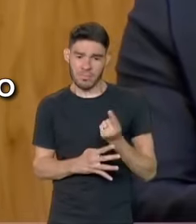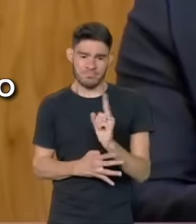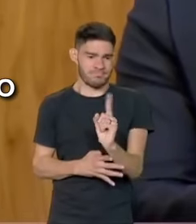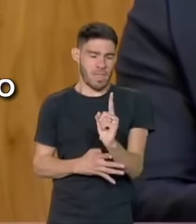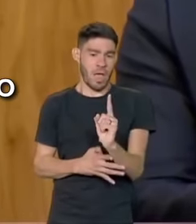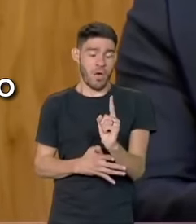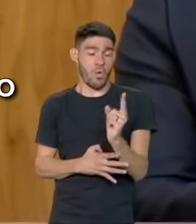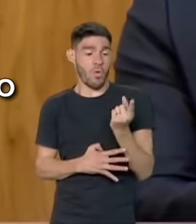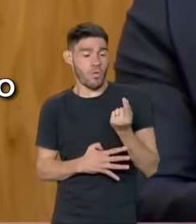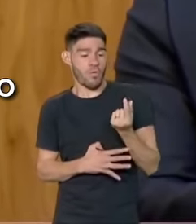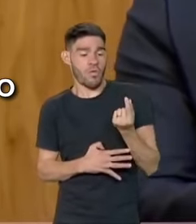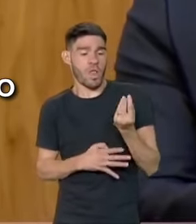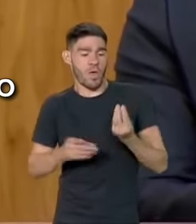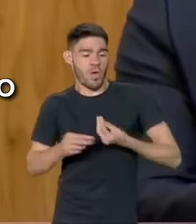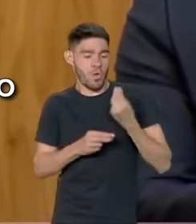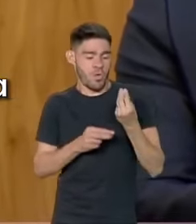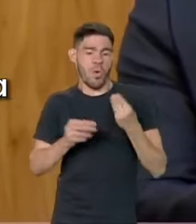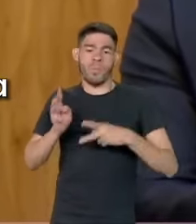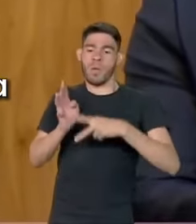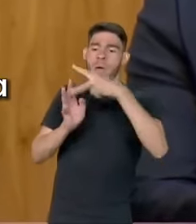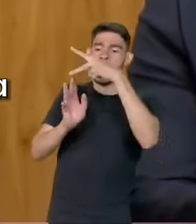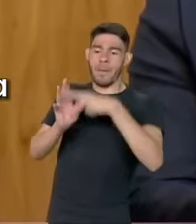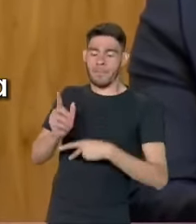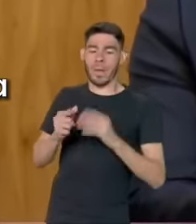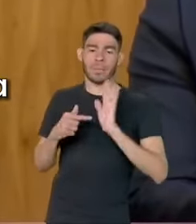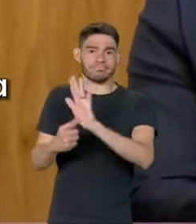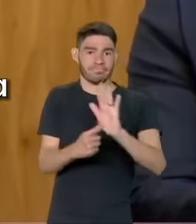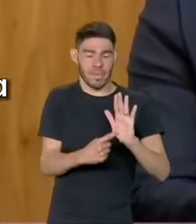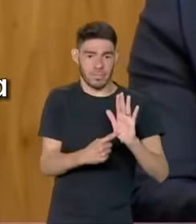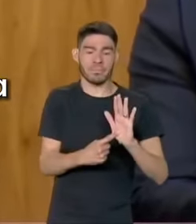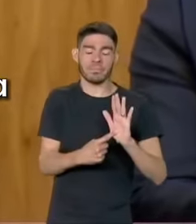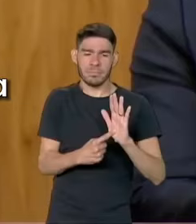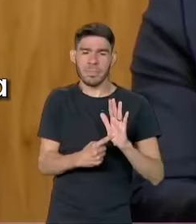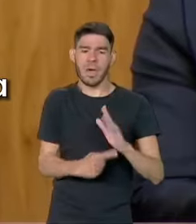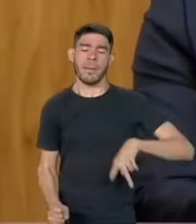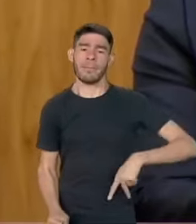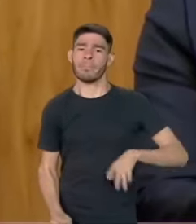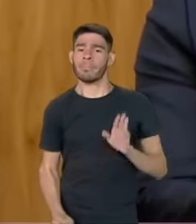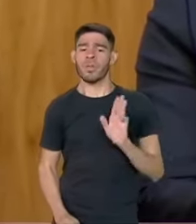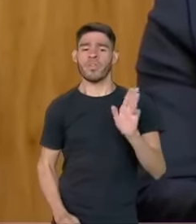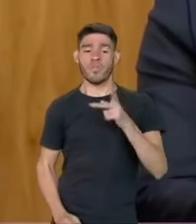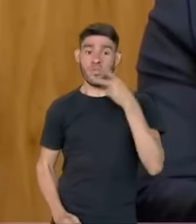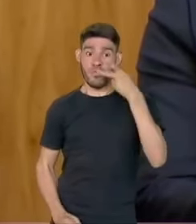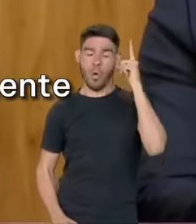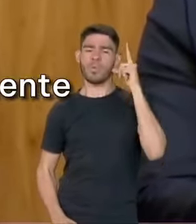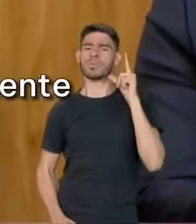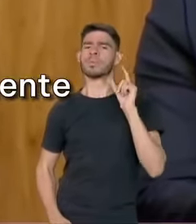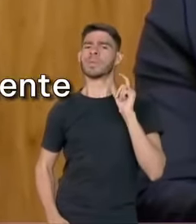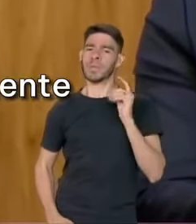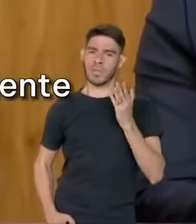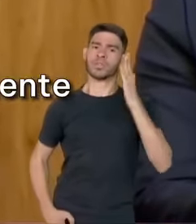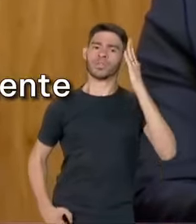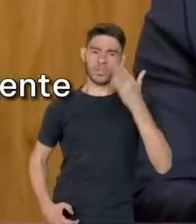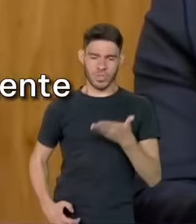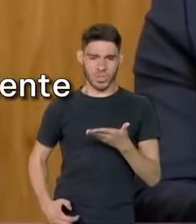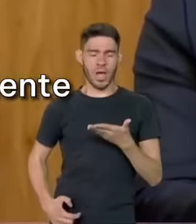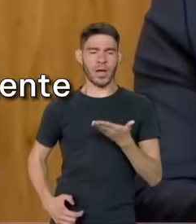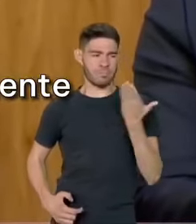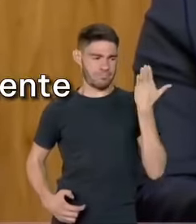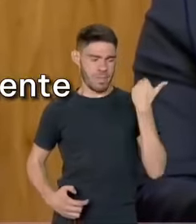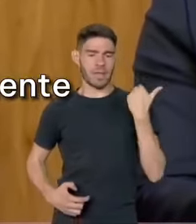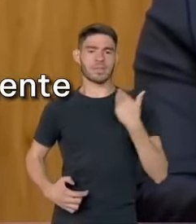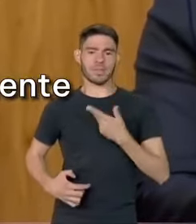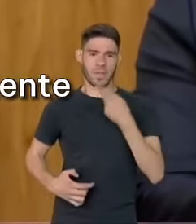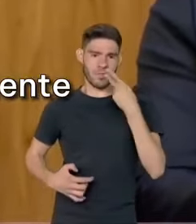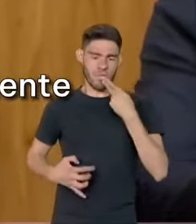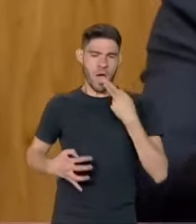valor vem dos planos que são apresentados. O que o presidente Lula afirmou ontem, e já tinha afirmado isso e